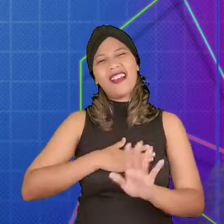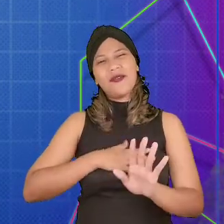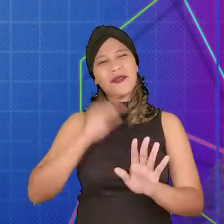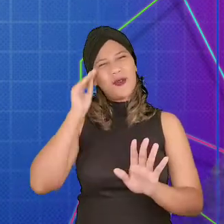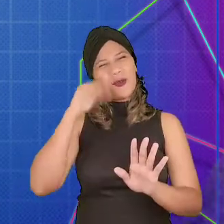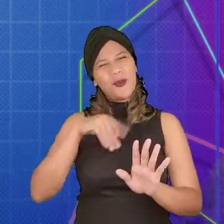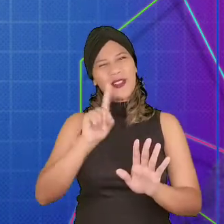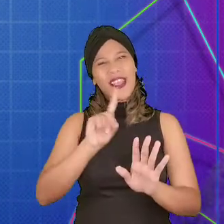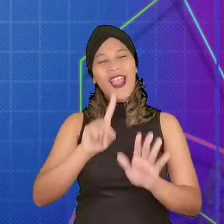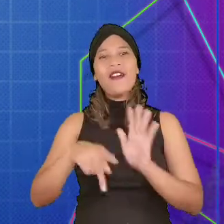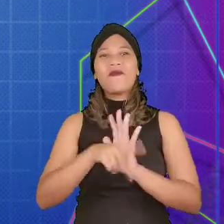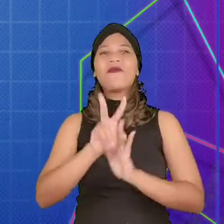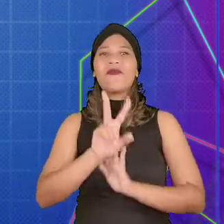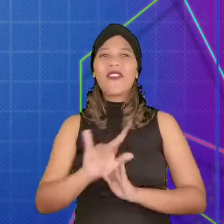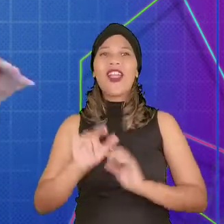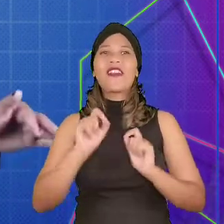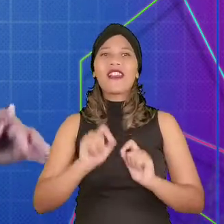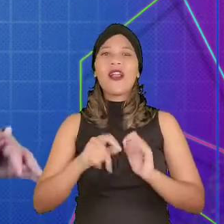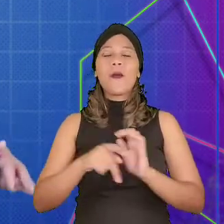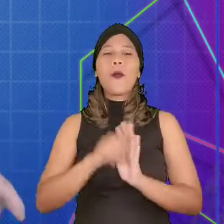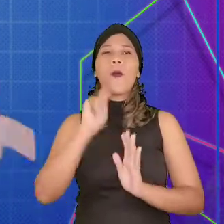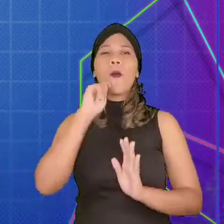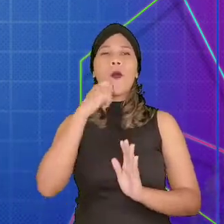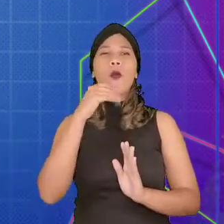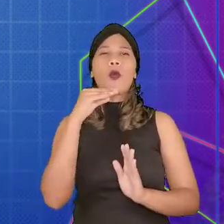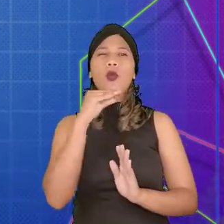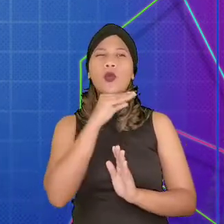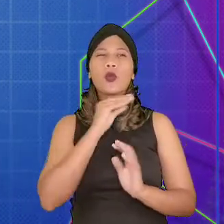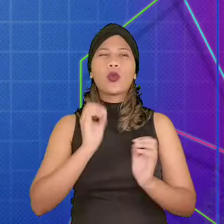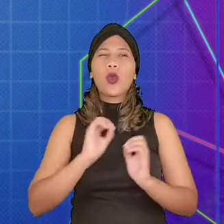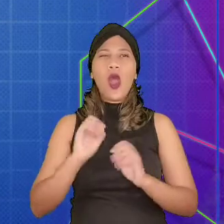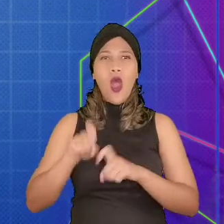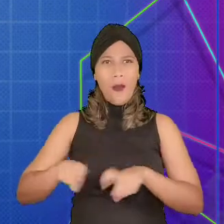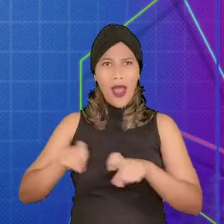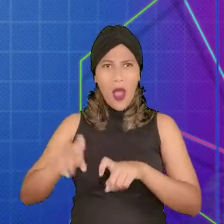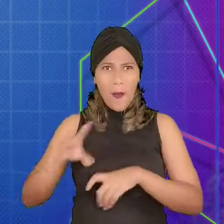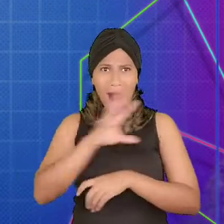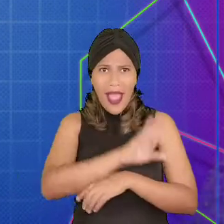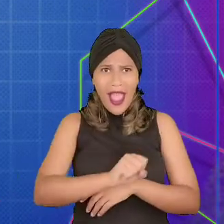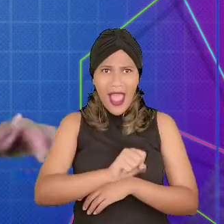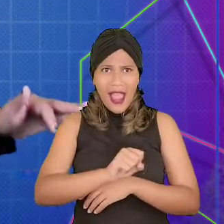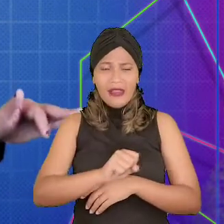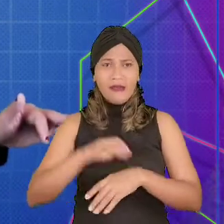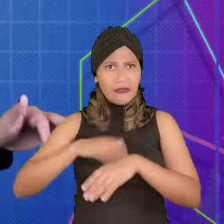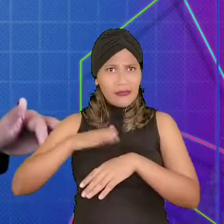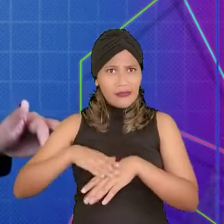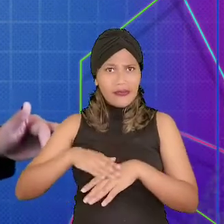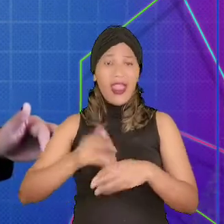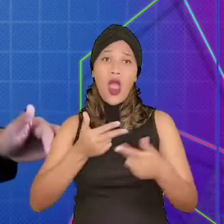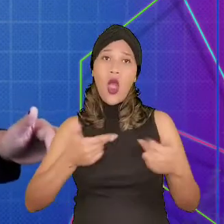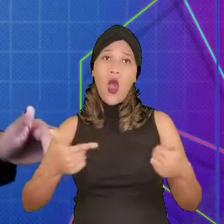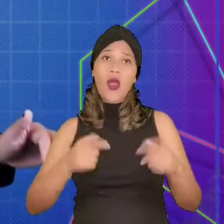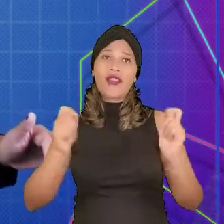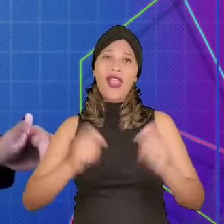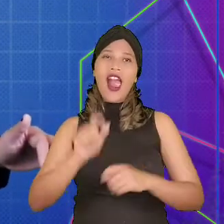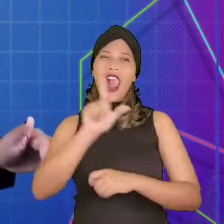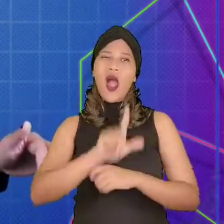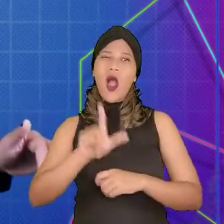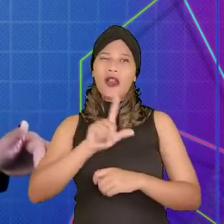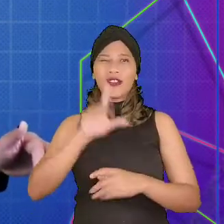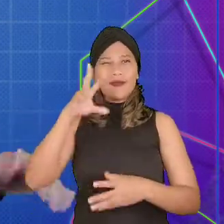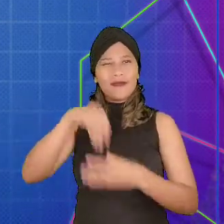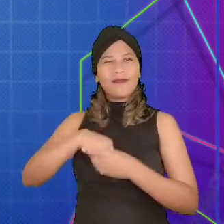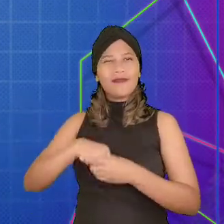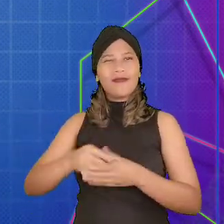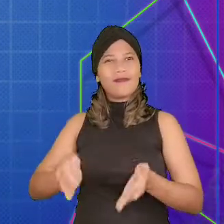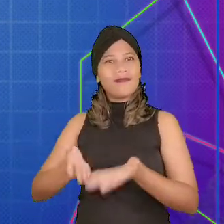cara. Mesmo que você não vai receber um pão quentinho na sua casa, que o seu computador foi buscar para você, tem muita coisa que você pode fazer com a lógica de